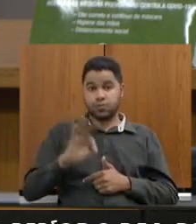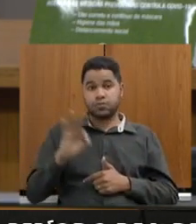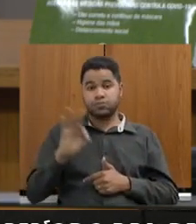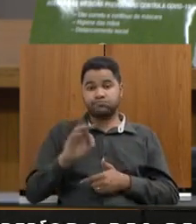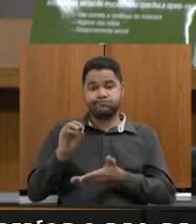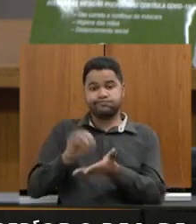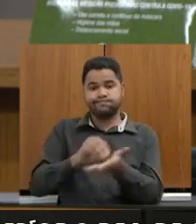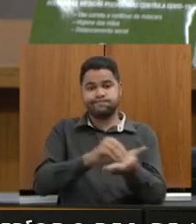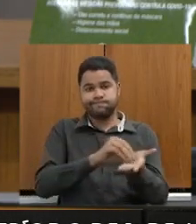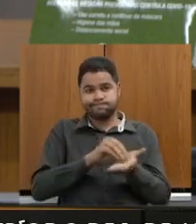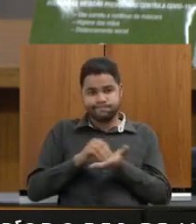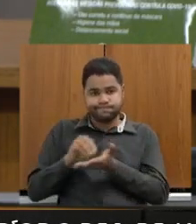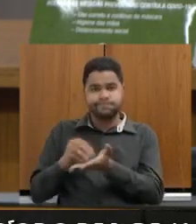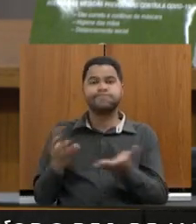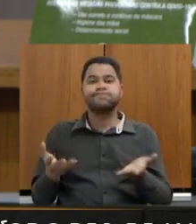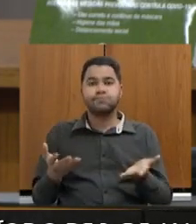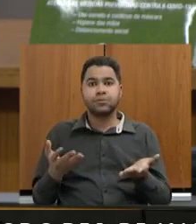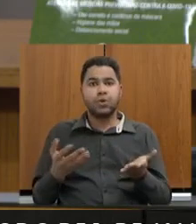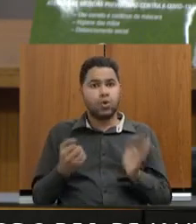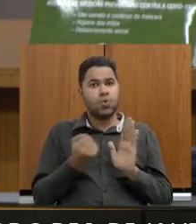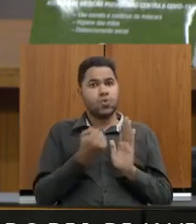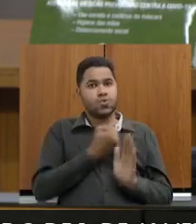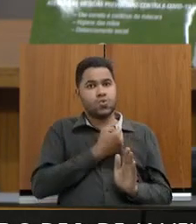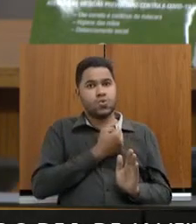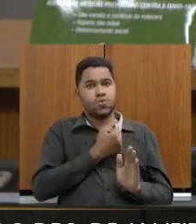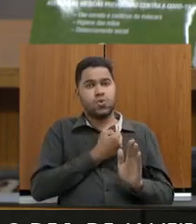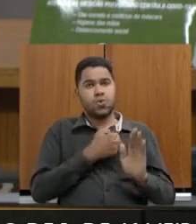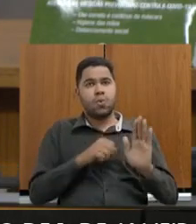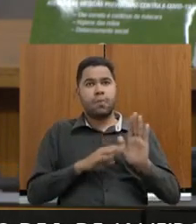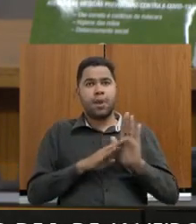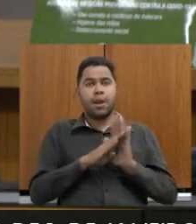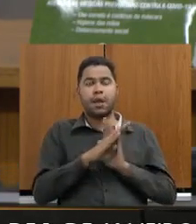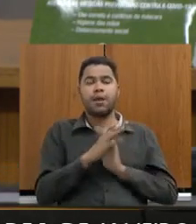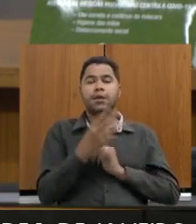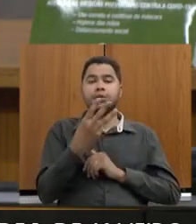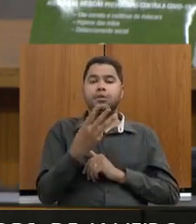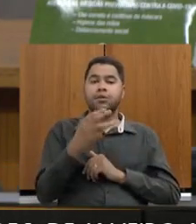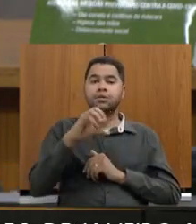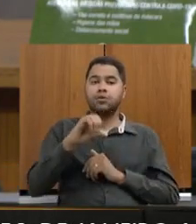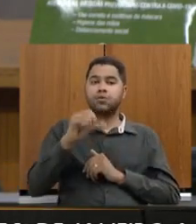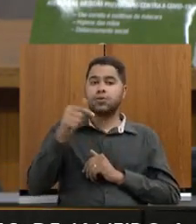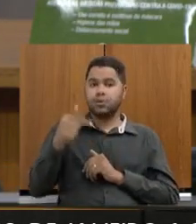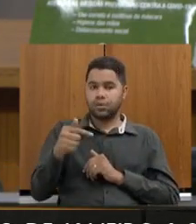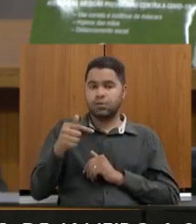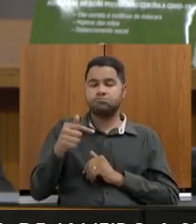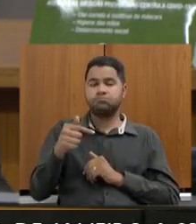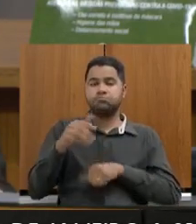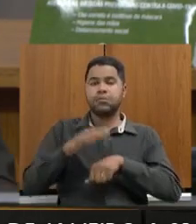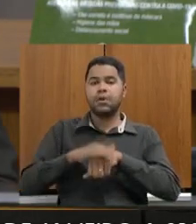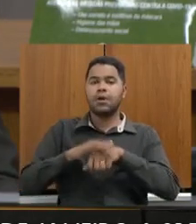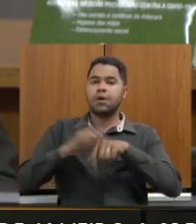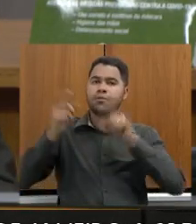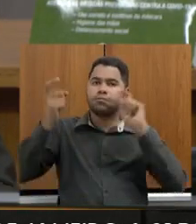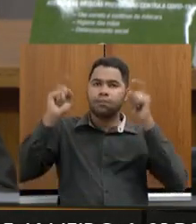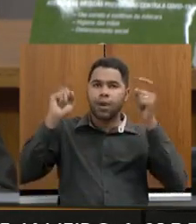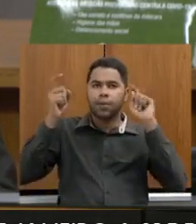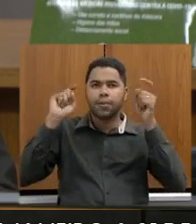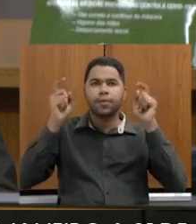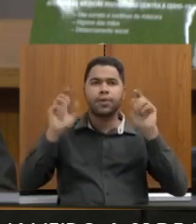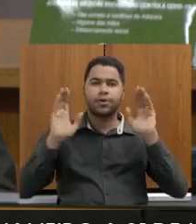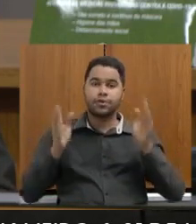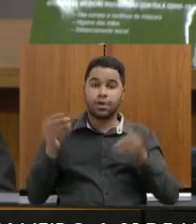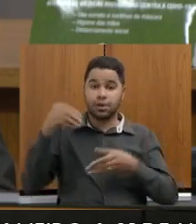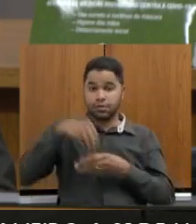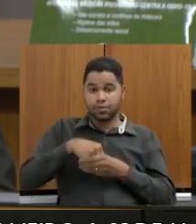né eu é o número expressivo e daí 397 pelas reuniões que a gente